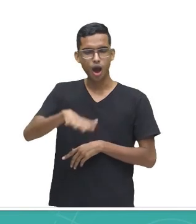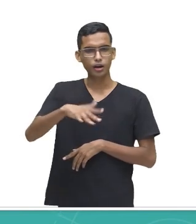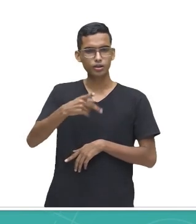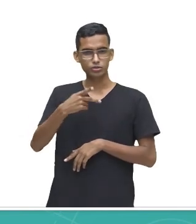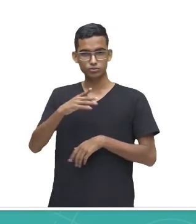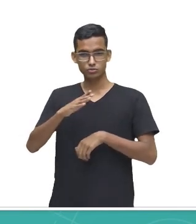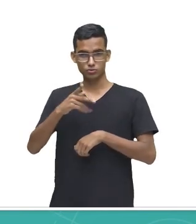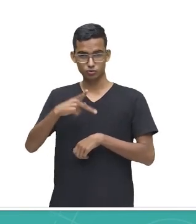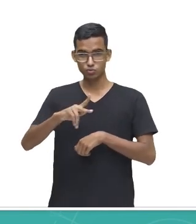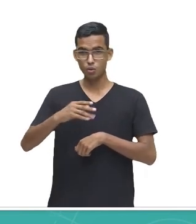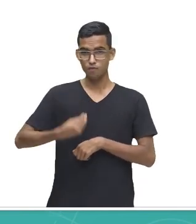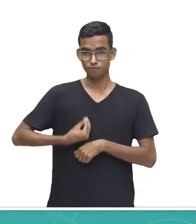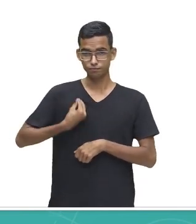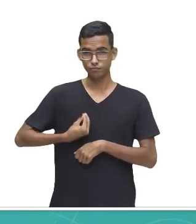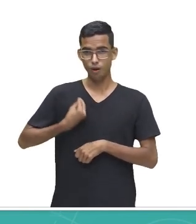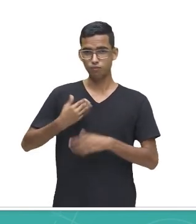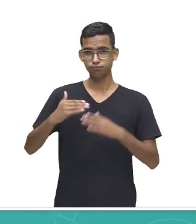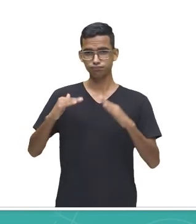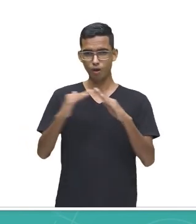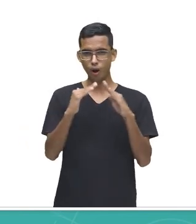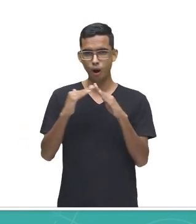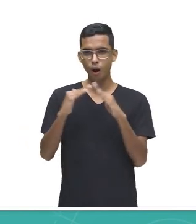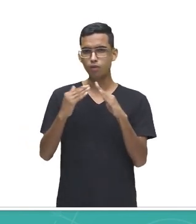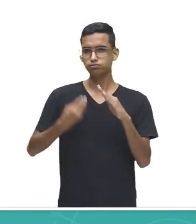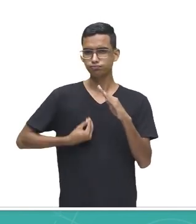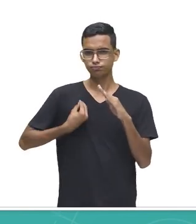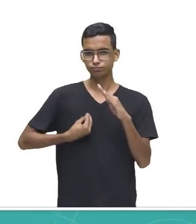uma analisadinha.